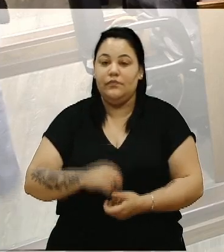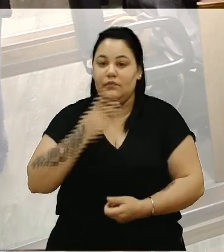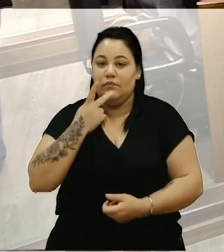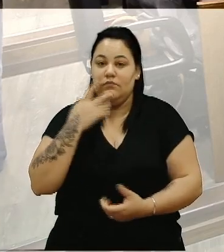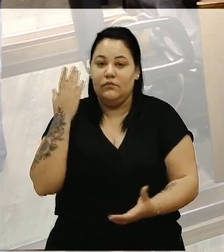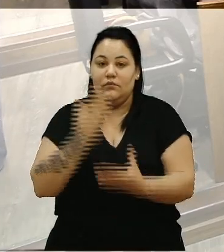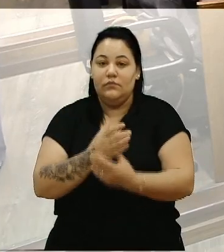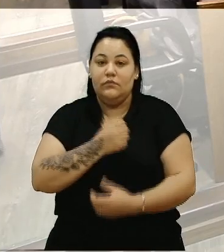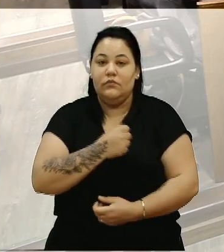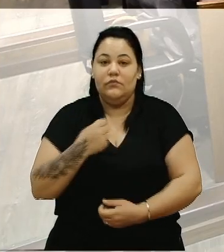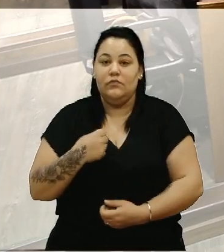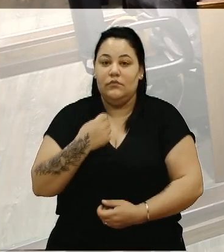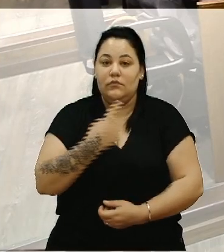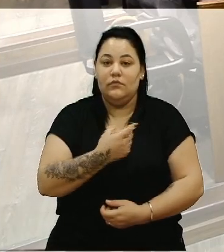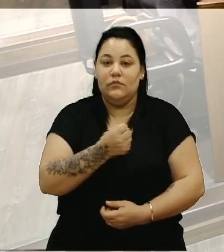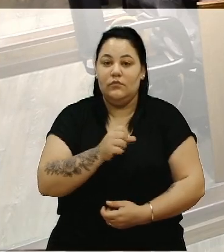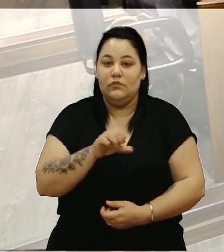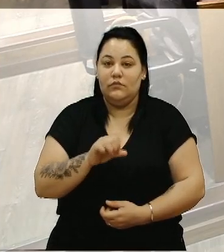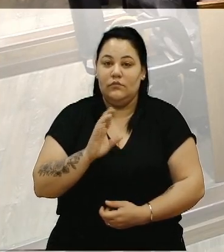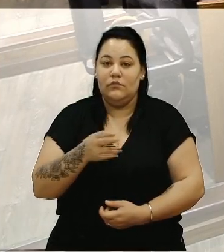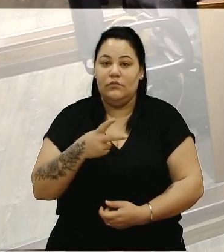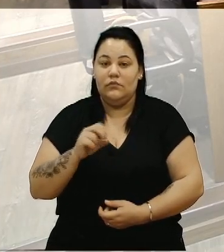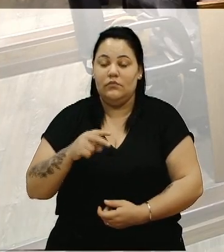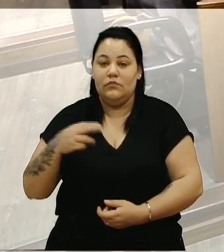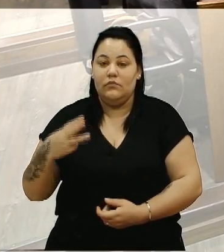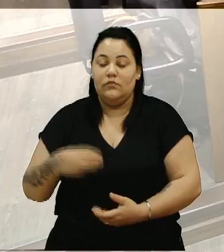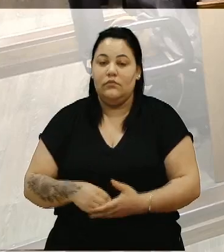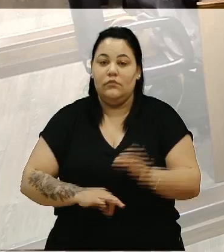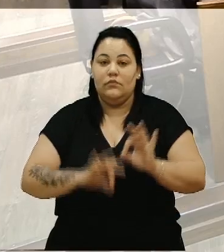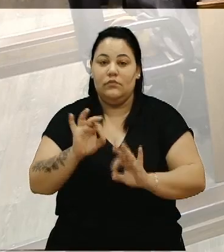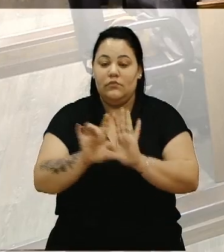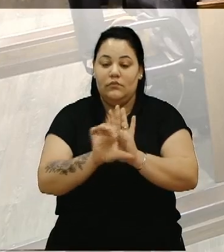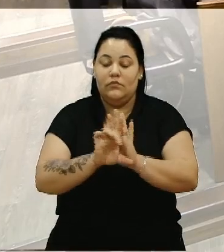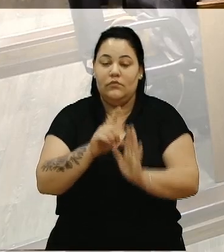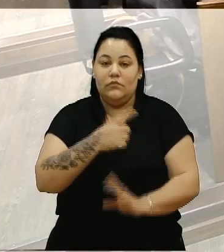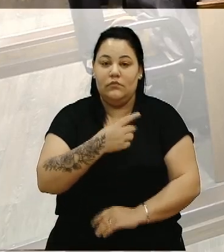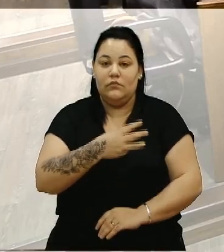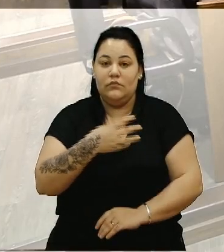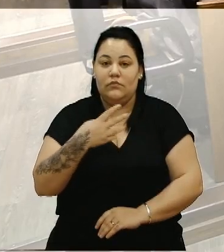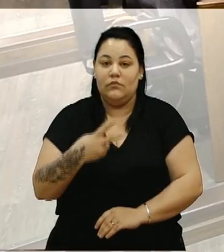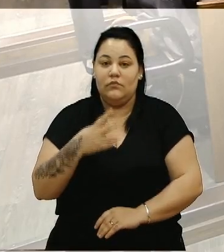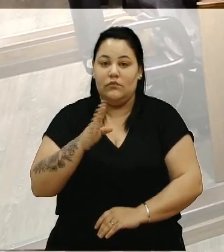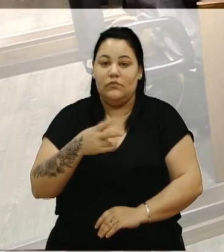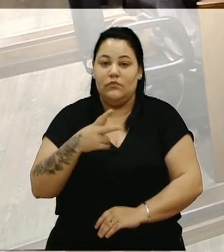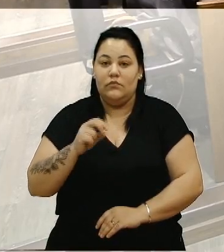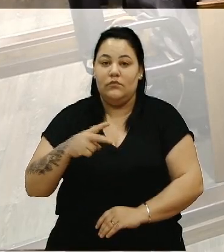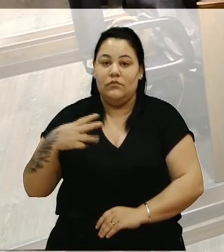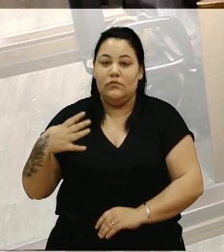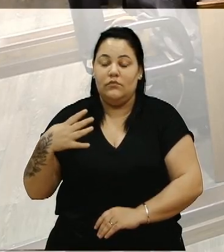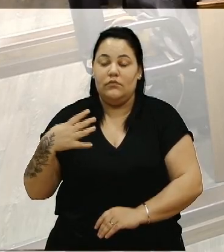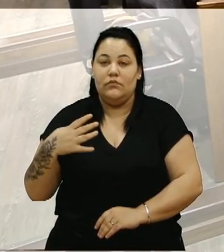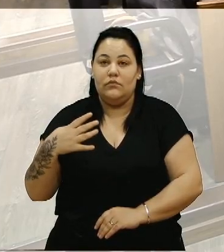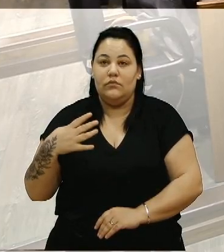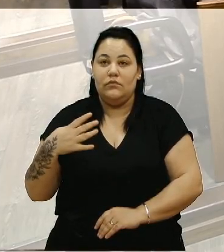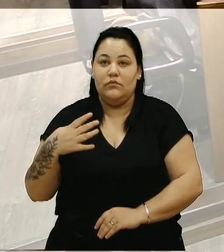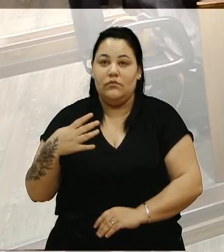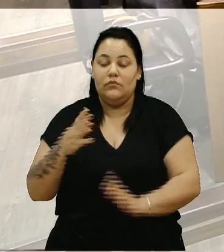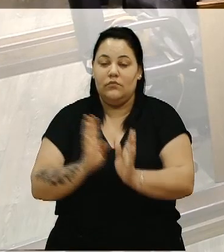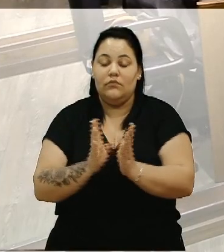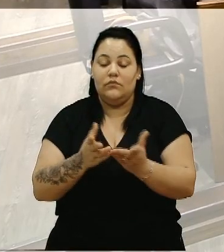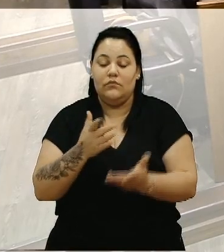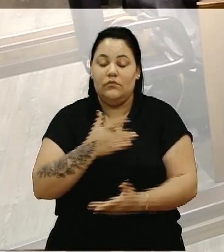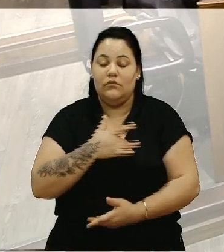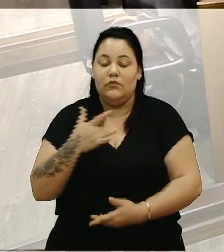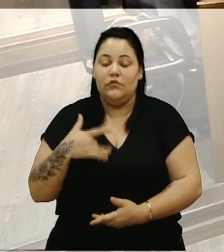número 189/2023, projeto de lei número 142/2023. Comissão de Saúde e Meio Ambiente,